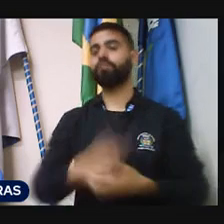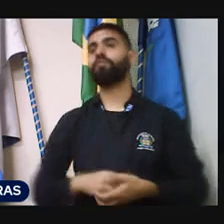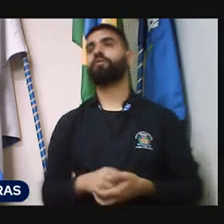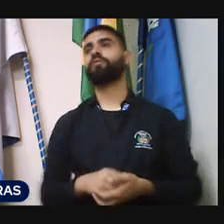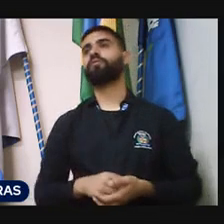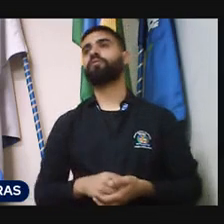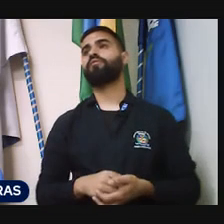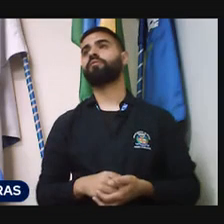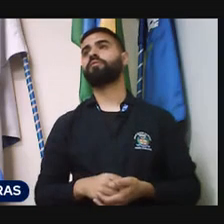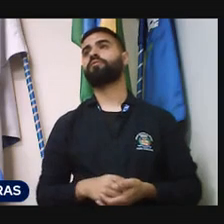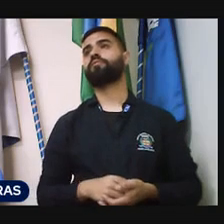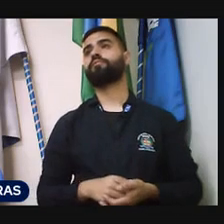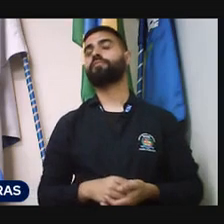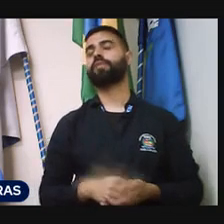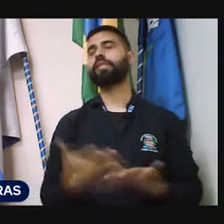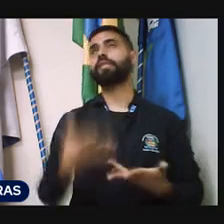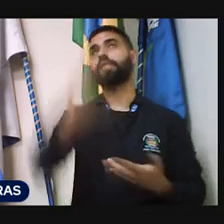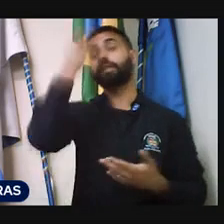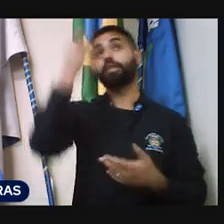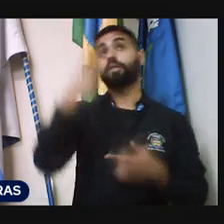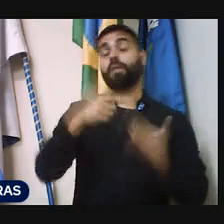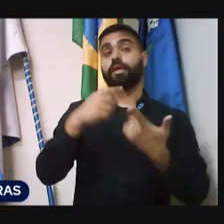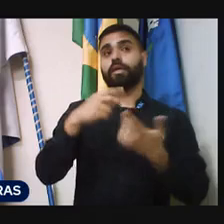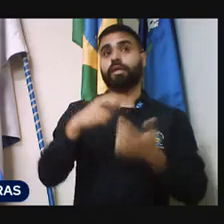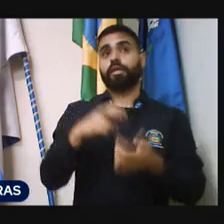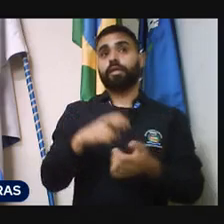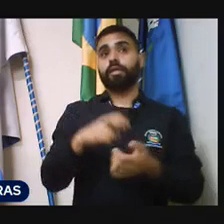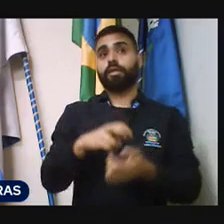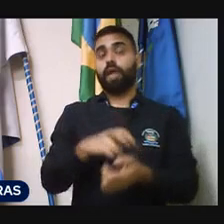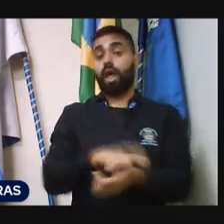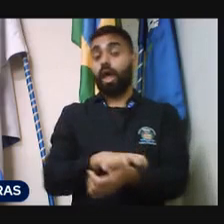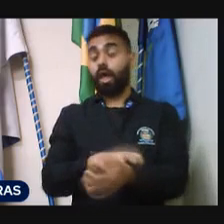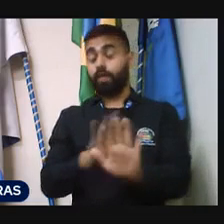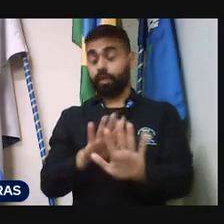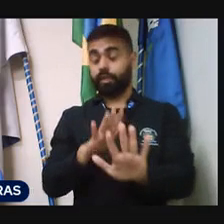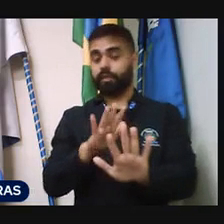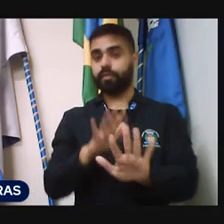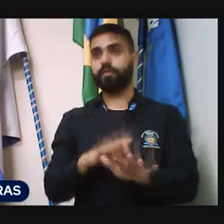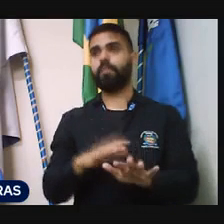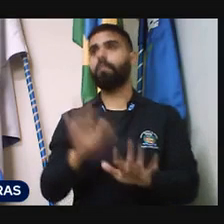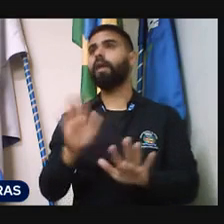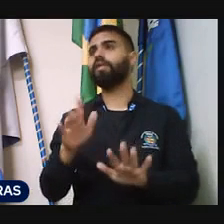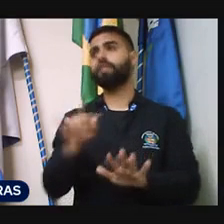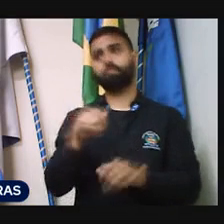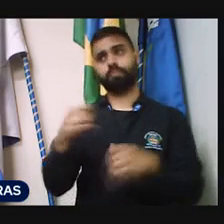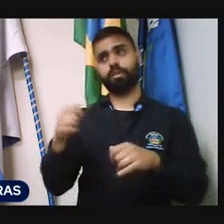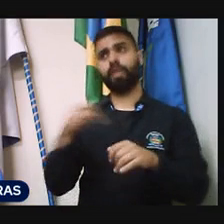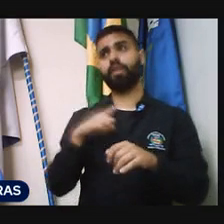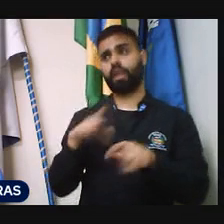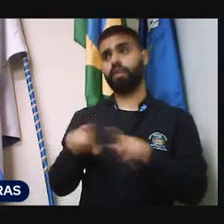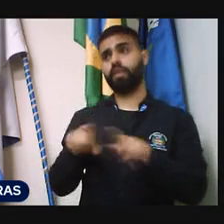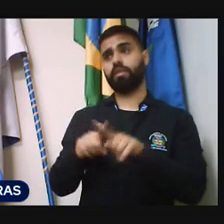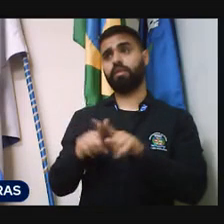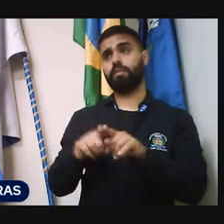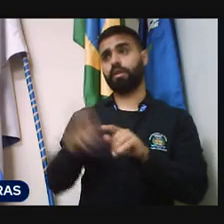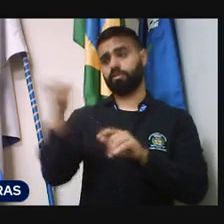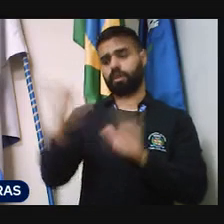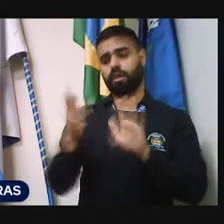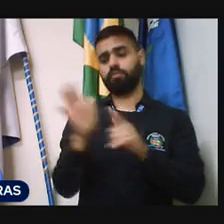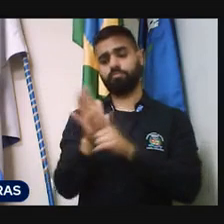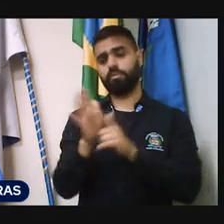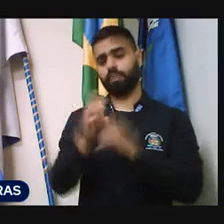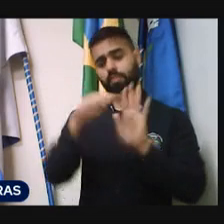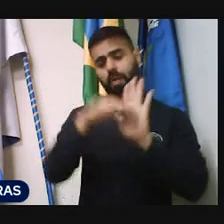agora para fugir porque eu nervosa para gente mas eu passo tudo isso por escrito também tá no convênio de TIM